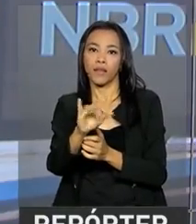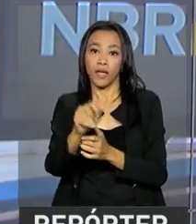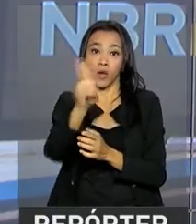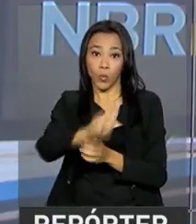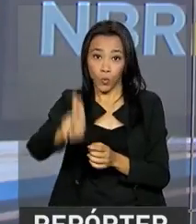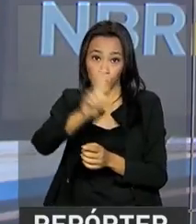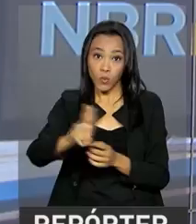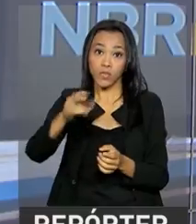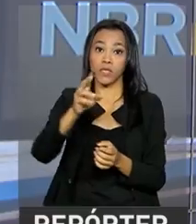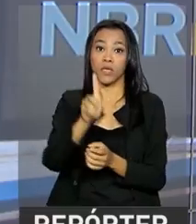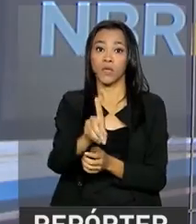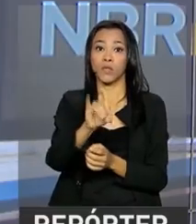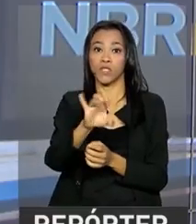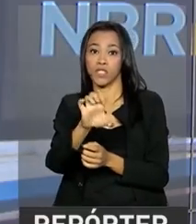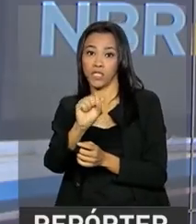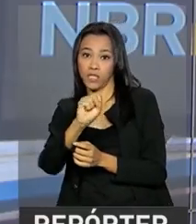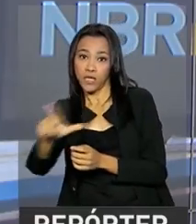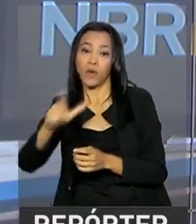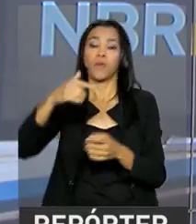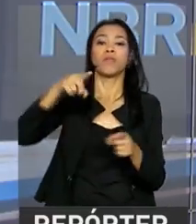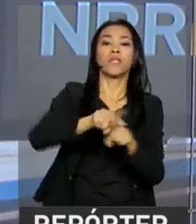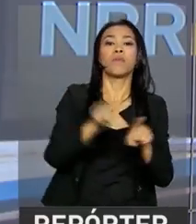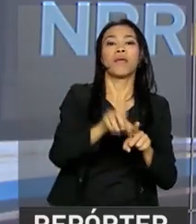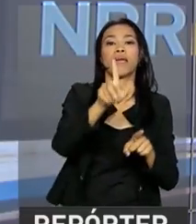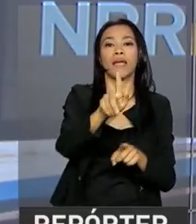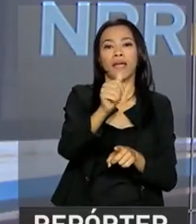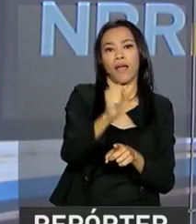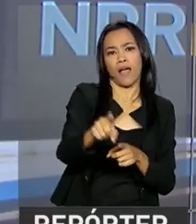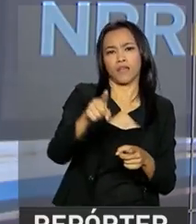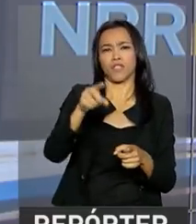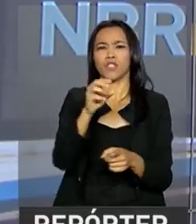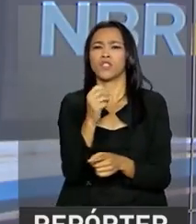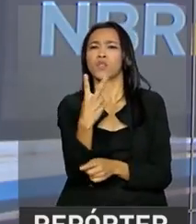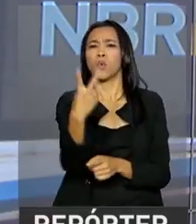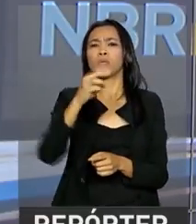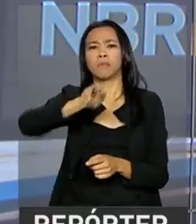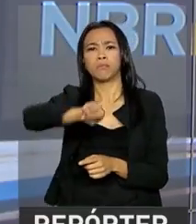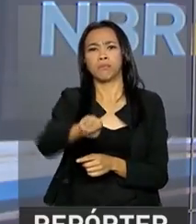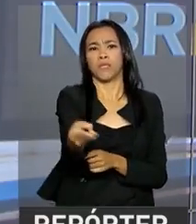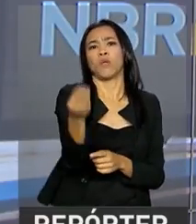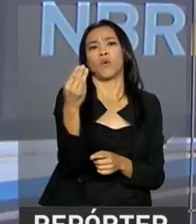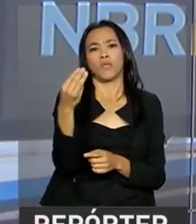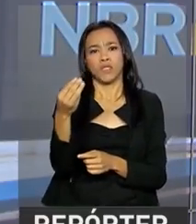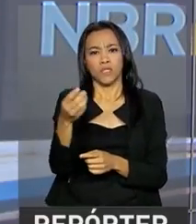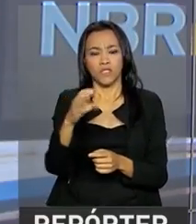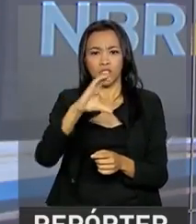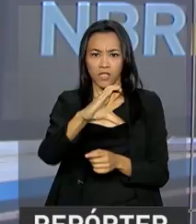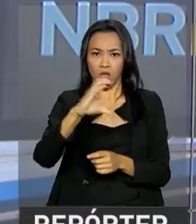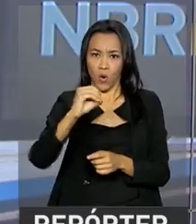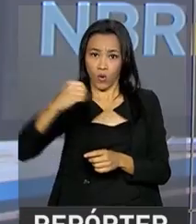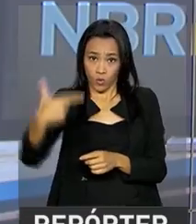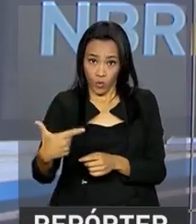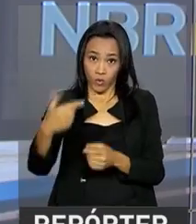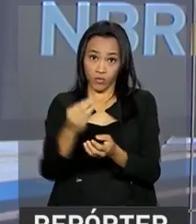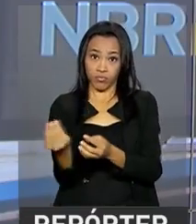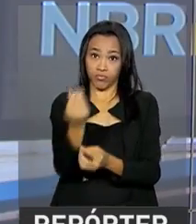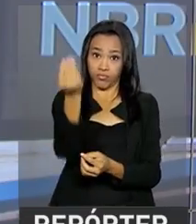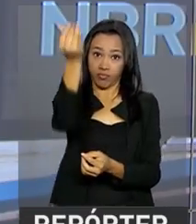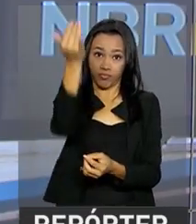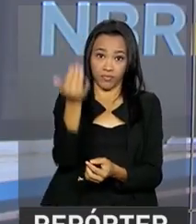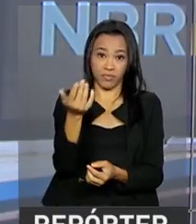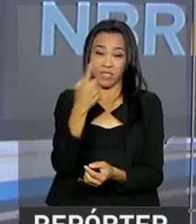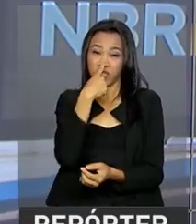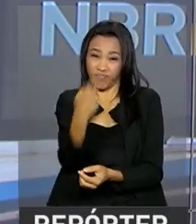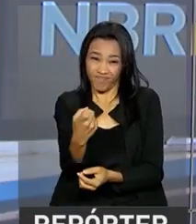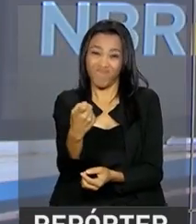gás natural essas usinas emitem cerca de 2 milhões de toneladas de dióxido de carbono e outros gases